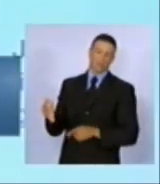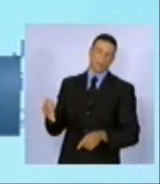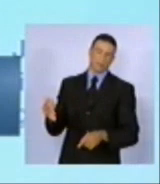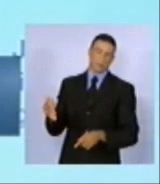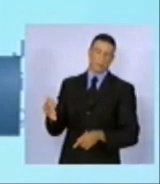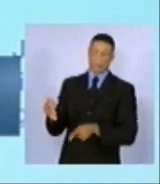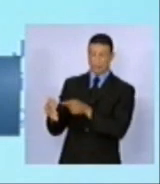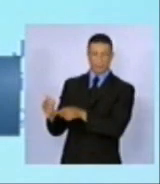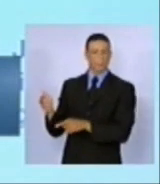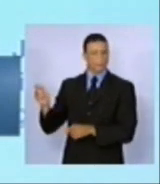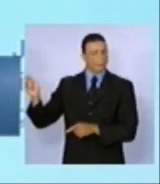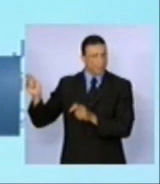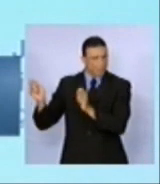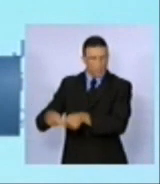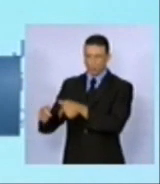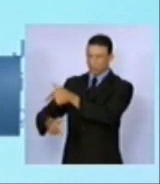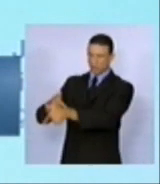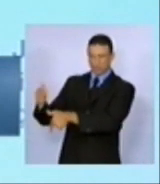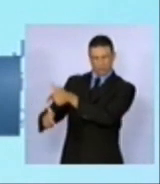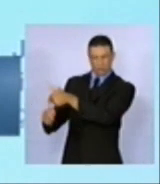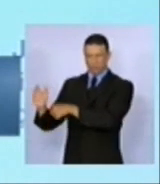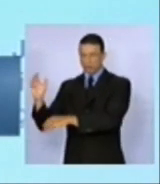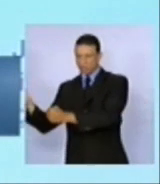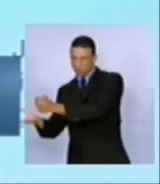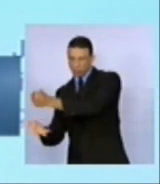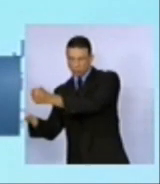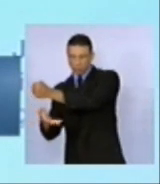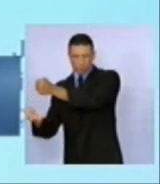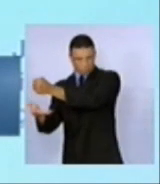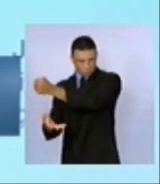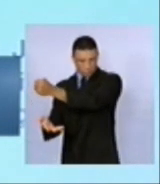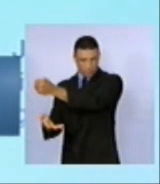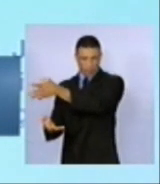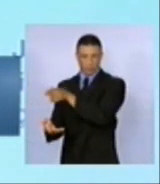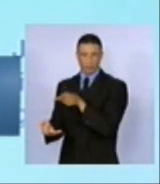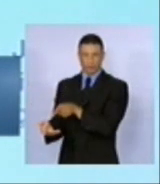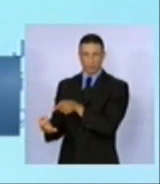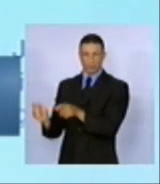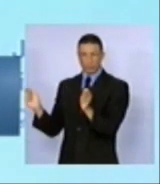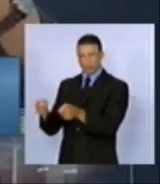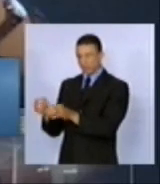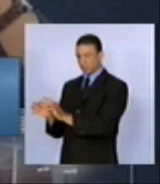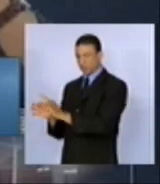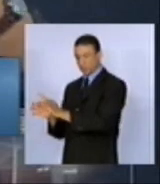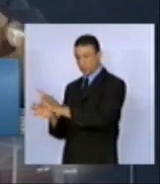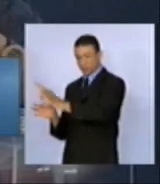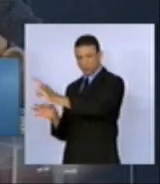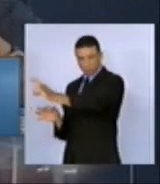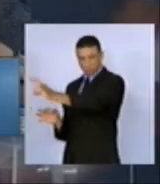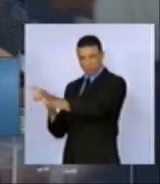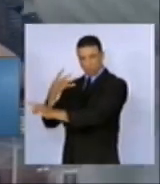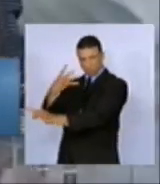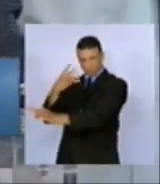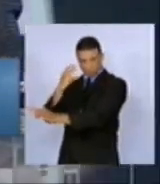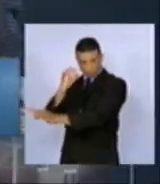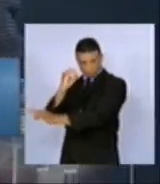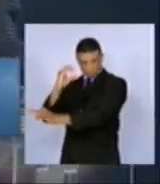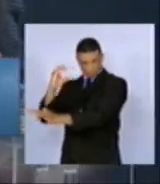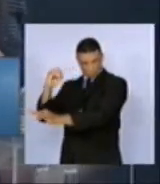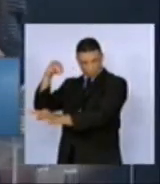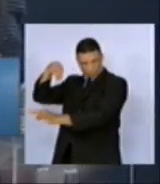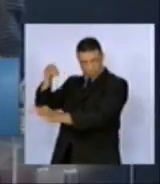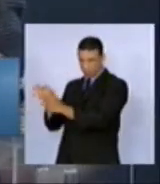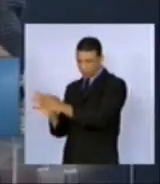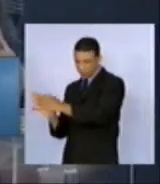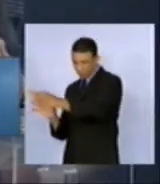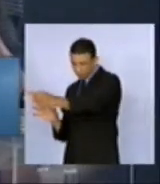eh de eficiência para Colheita eh eh num tiro de 100 de 400 m a característica de